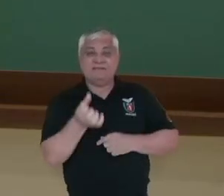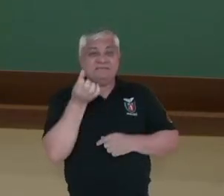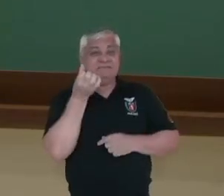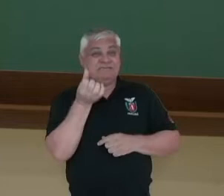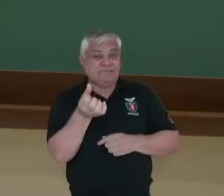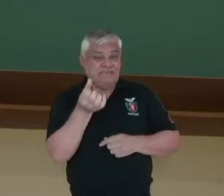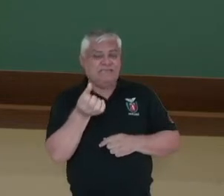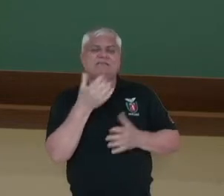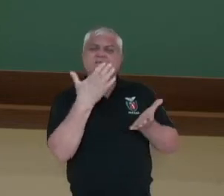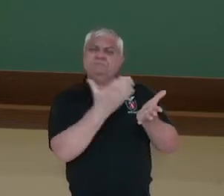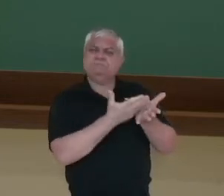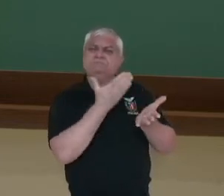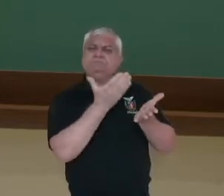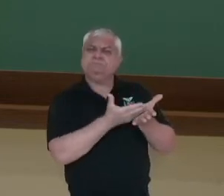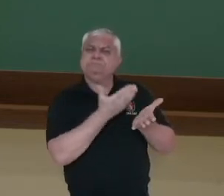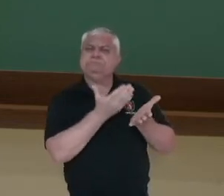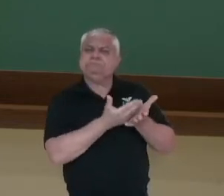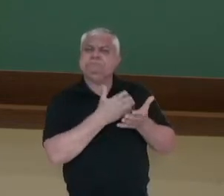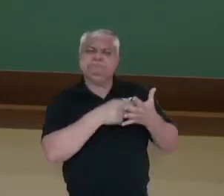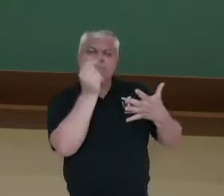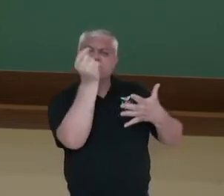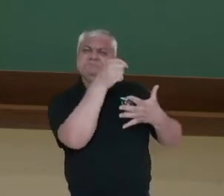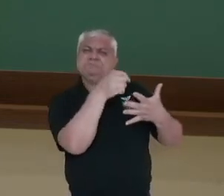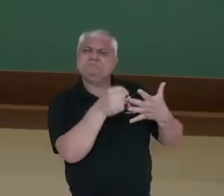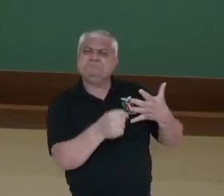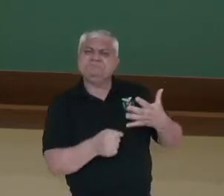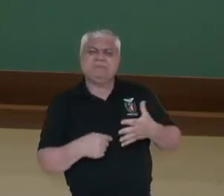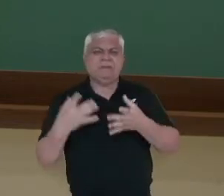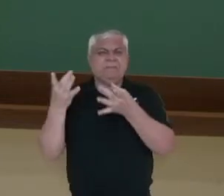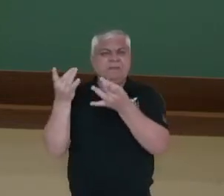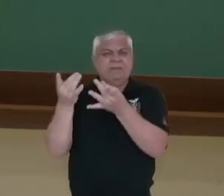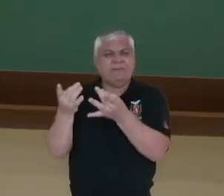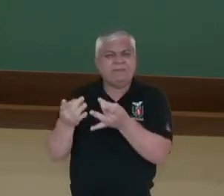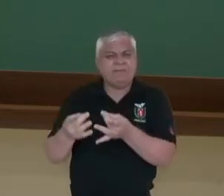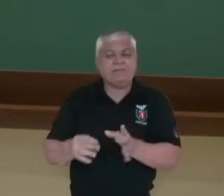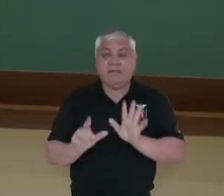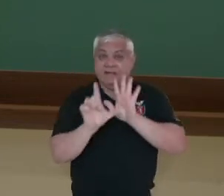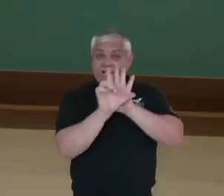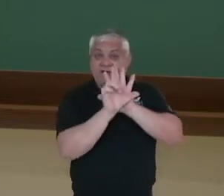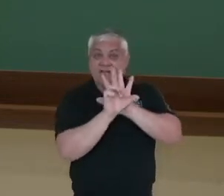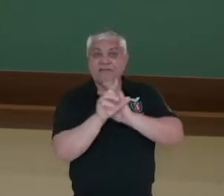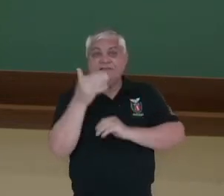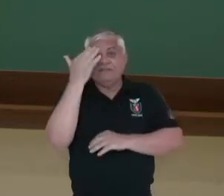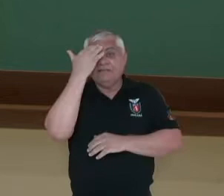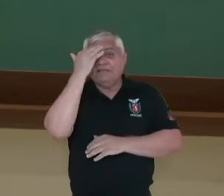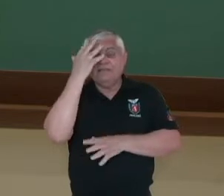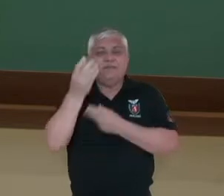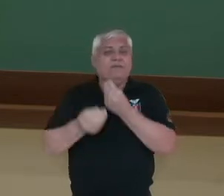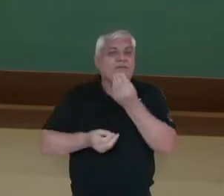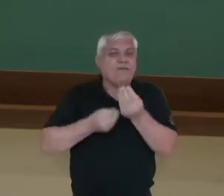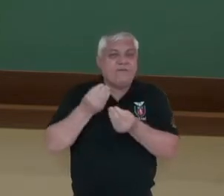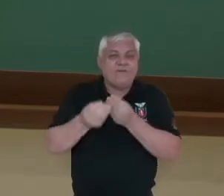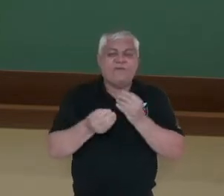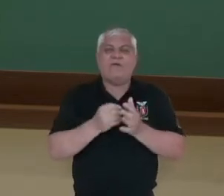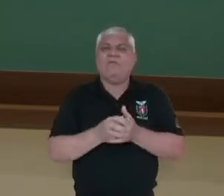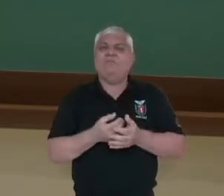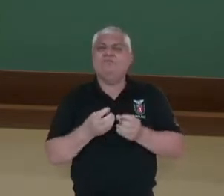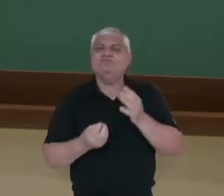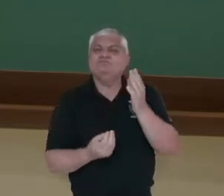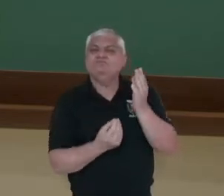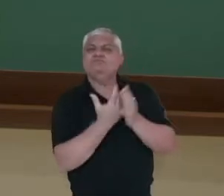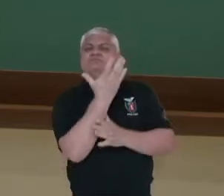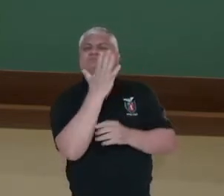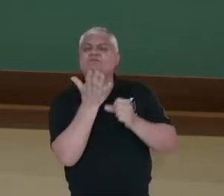uma obra que vai assim esmiuçar a lei, entender a lei, a fundamentação, dar